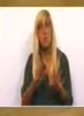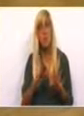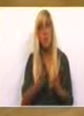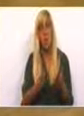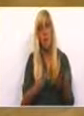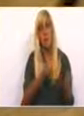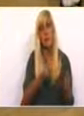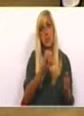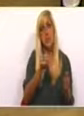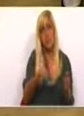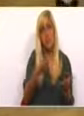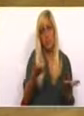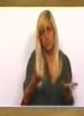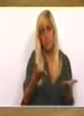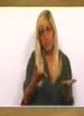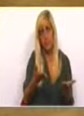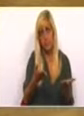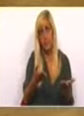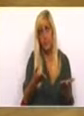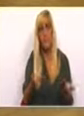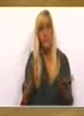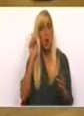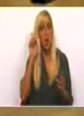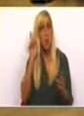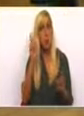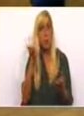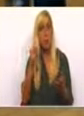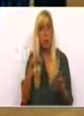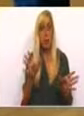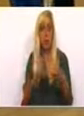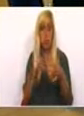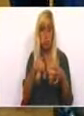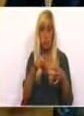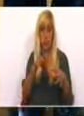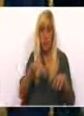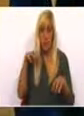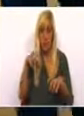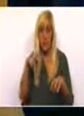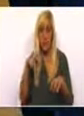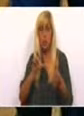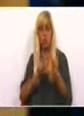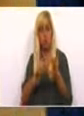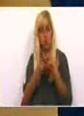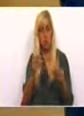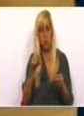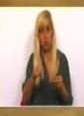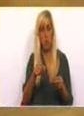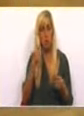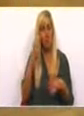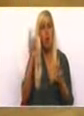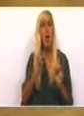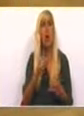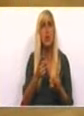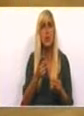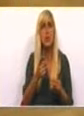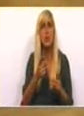PCP e do seu satélite parlamentar, nada de novo. Os seus projetos de resolução revelam o